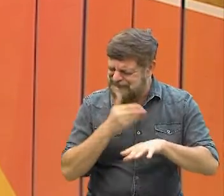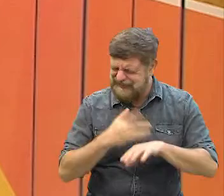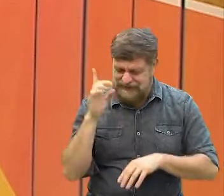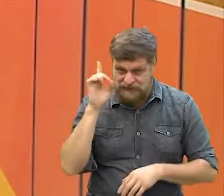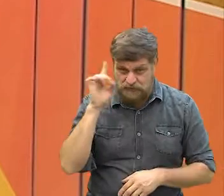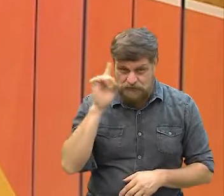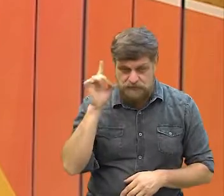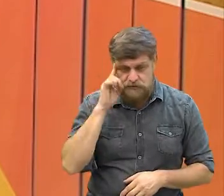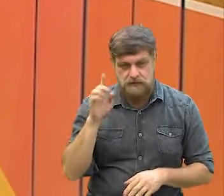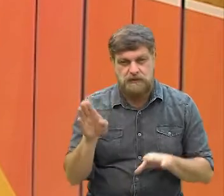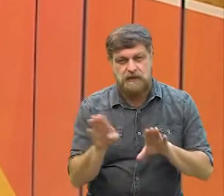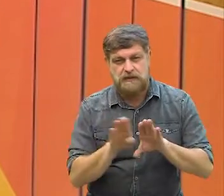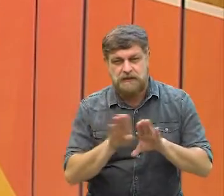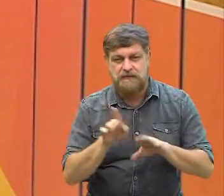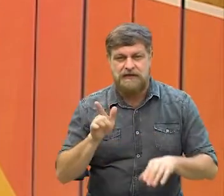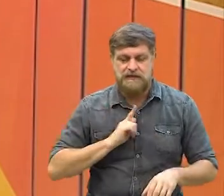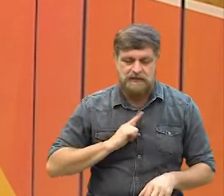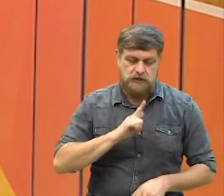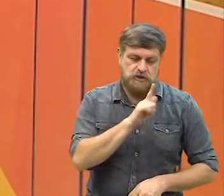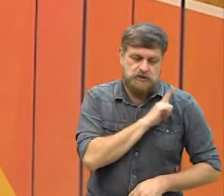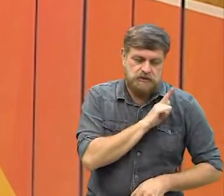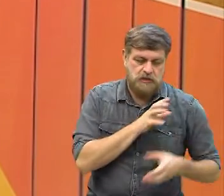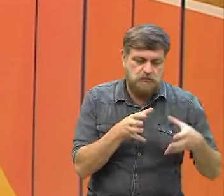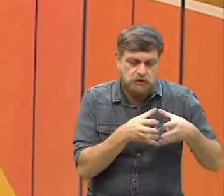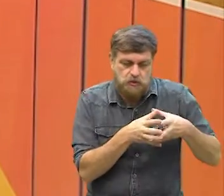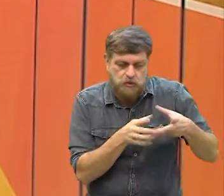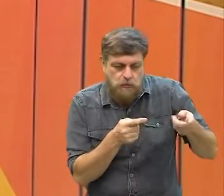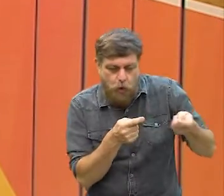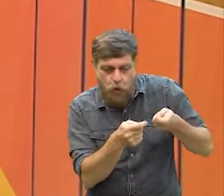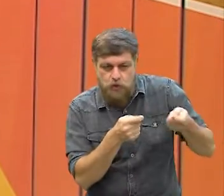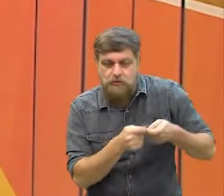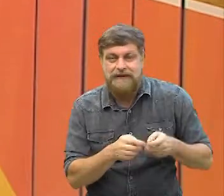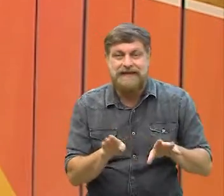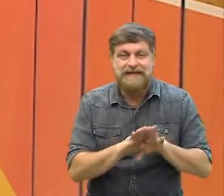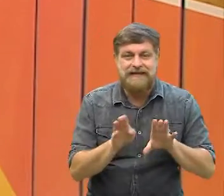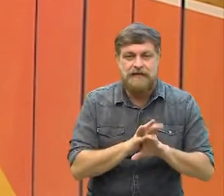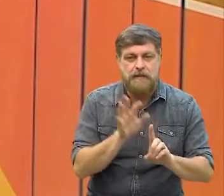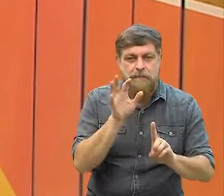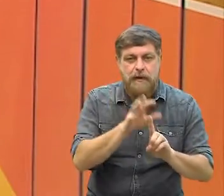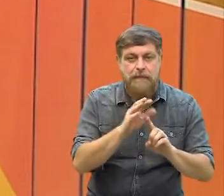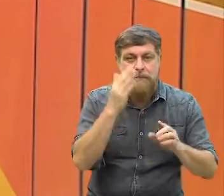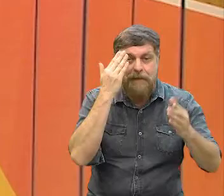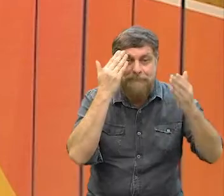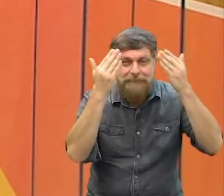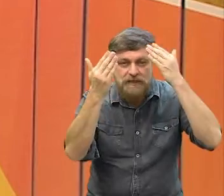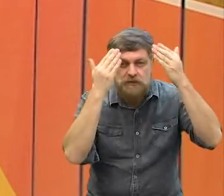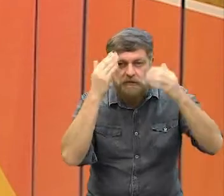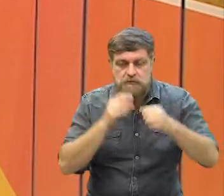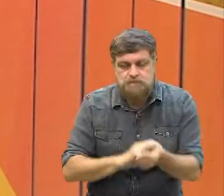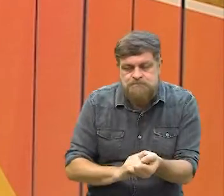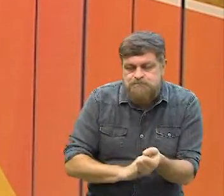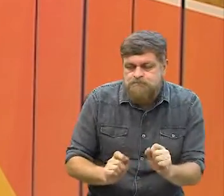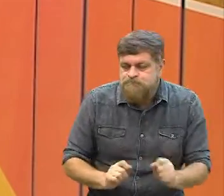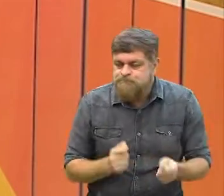dias. Questão de gestão de grupo de pessoas, lado psicológico, conter euforia de